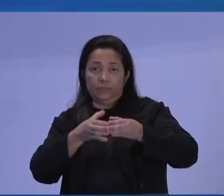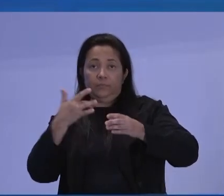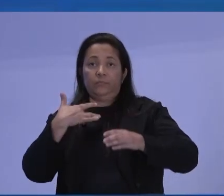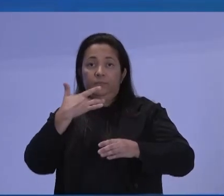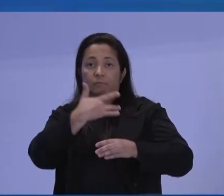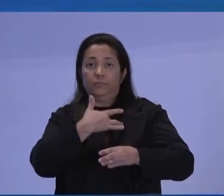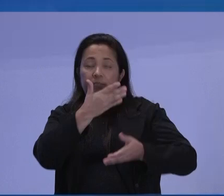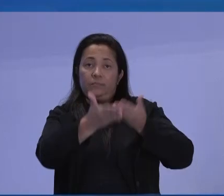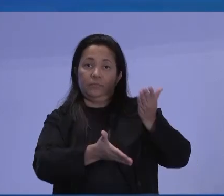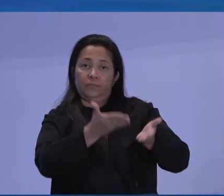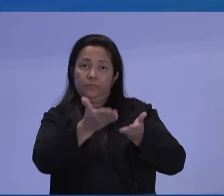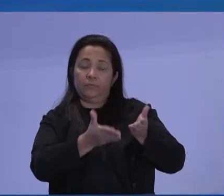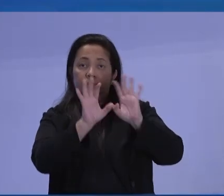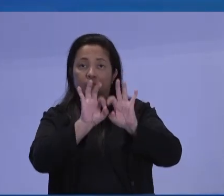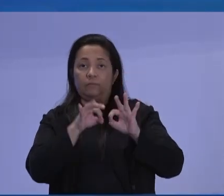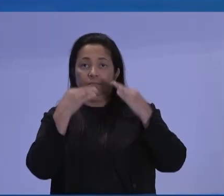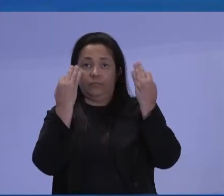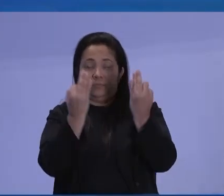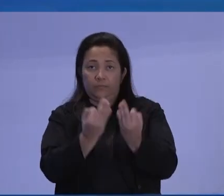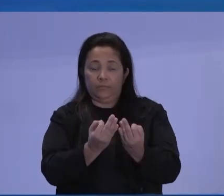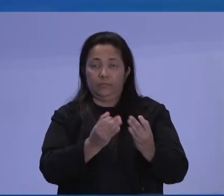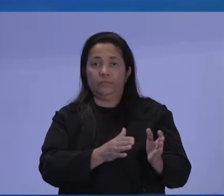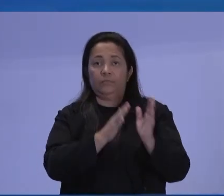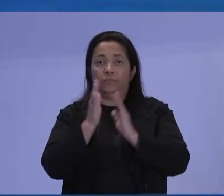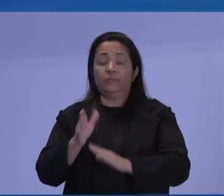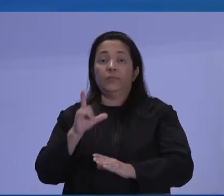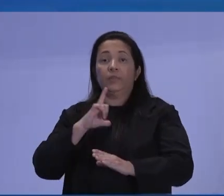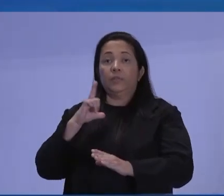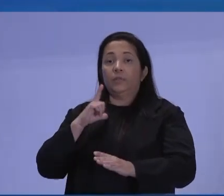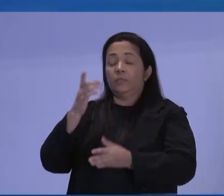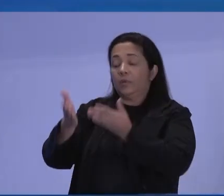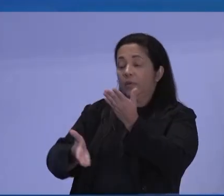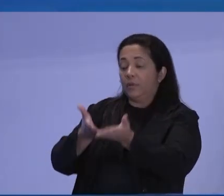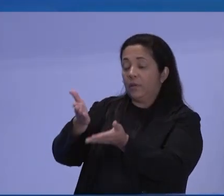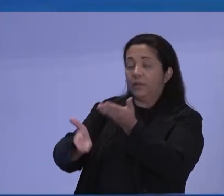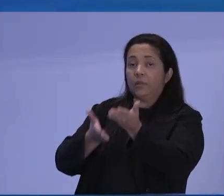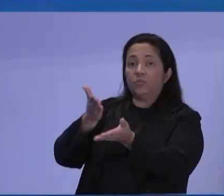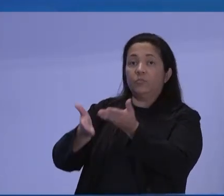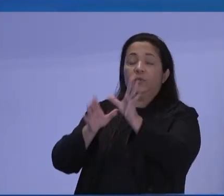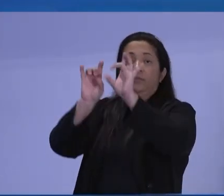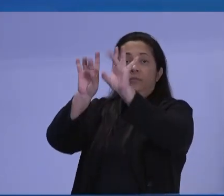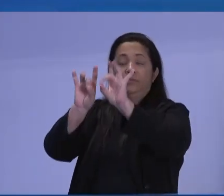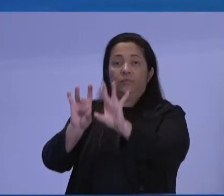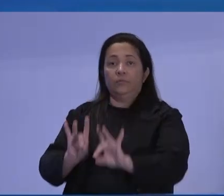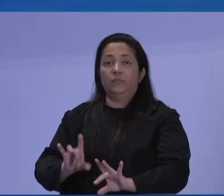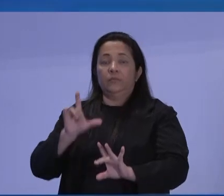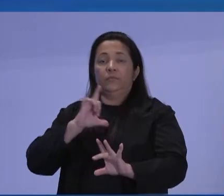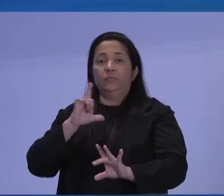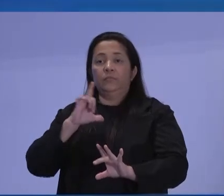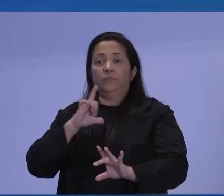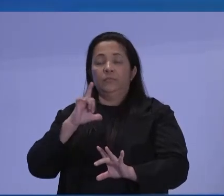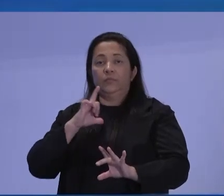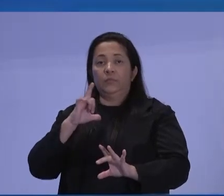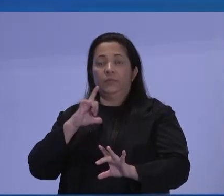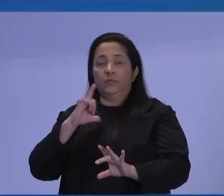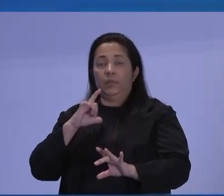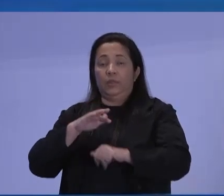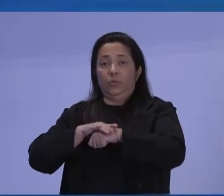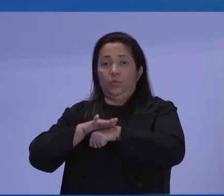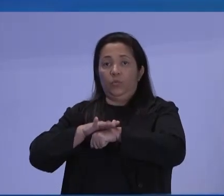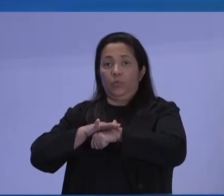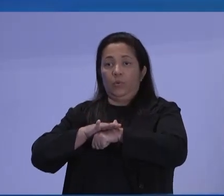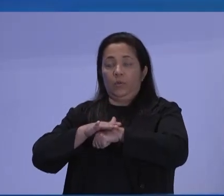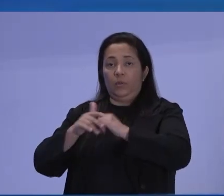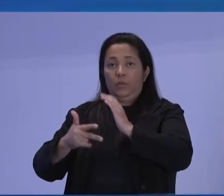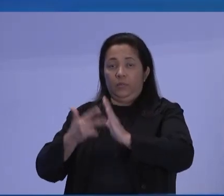família. E a atenção especializada. A atenção especializada é composta pelas referências secundárias, que é formada